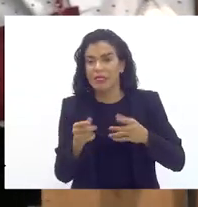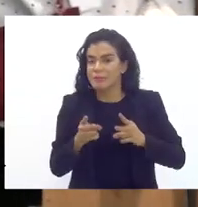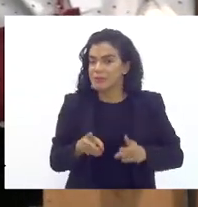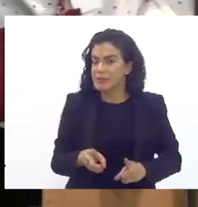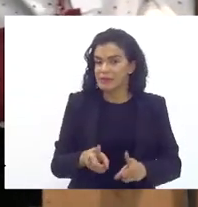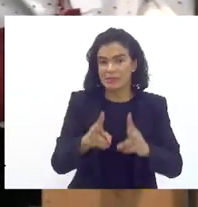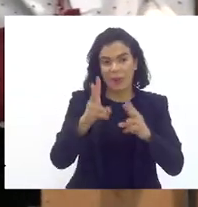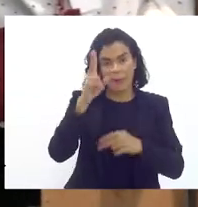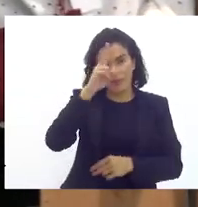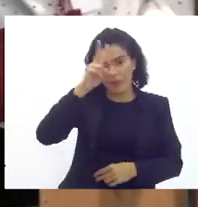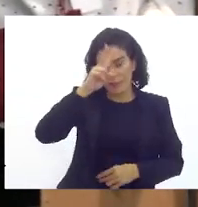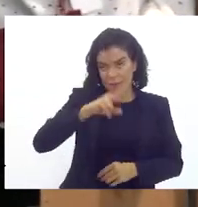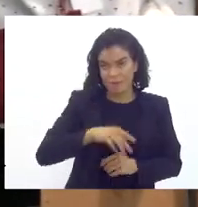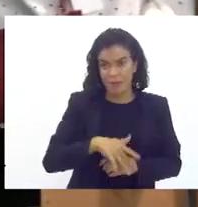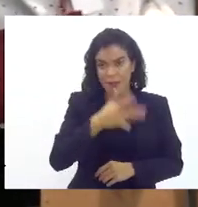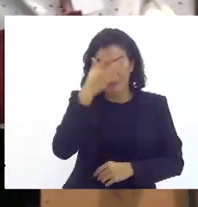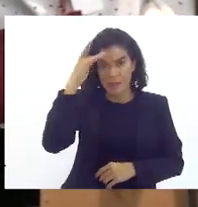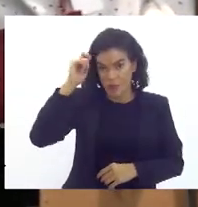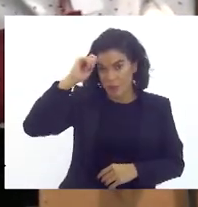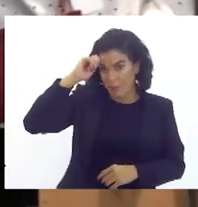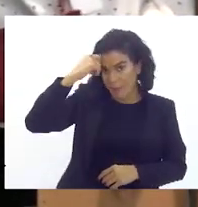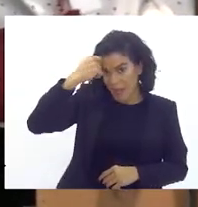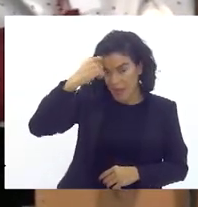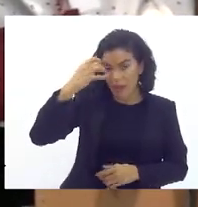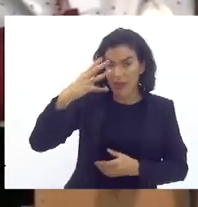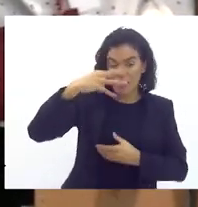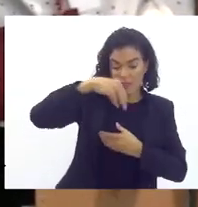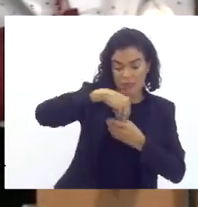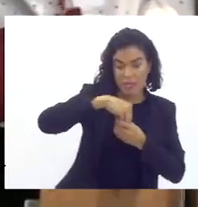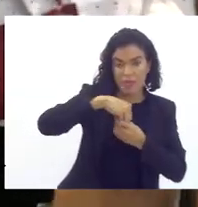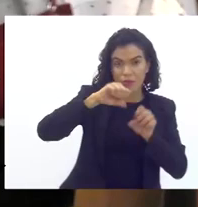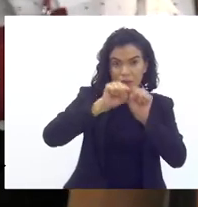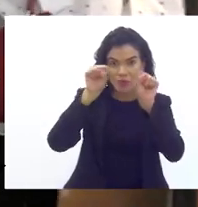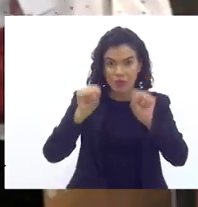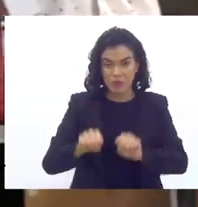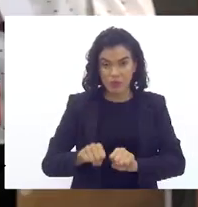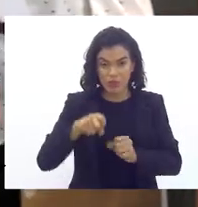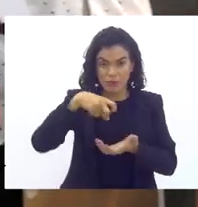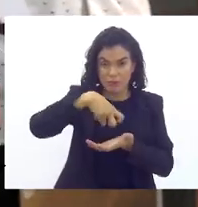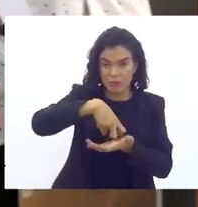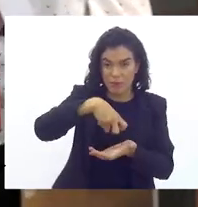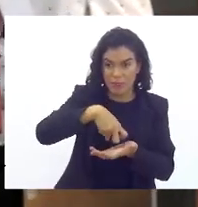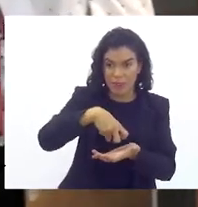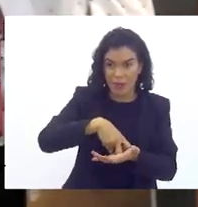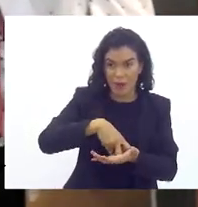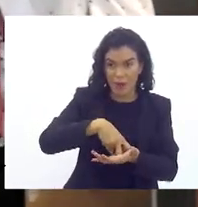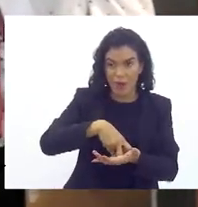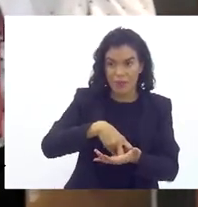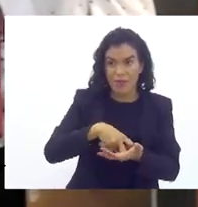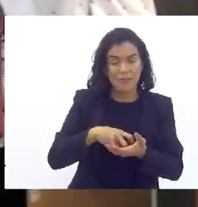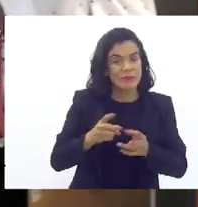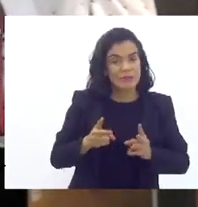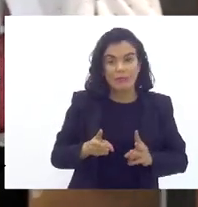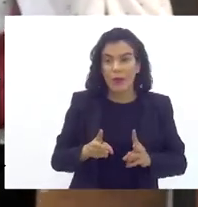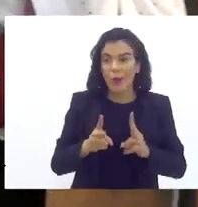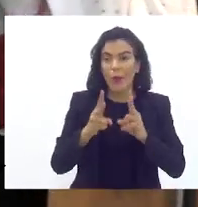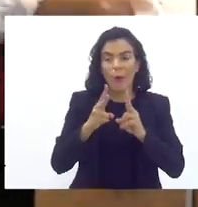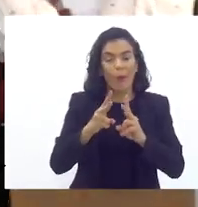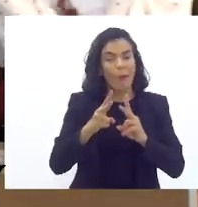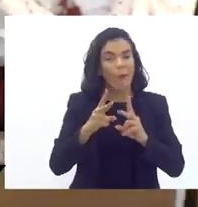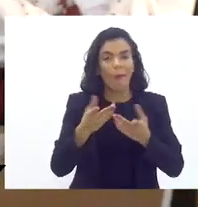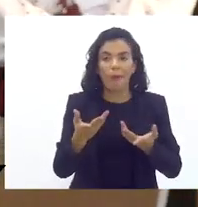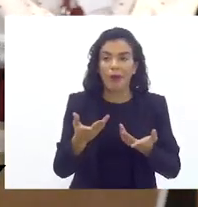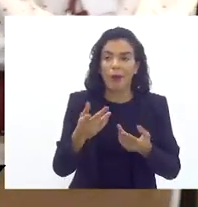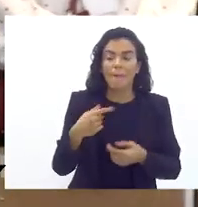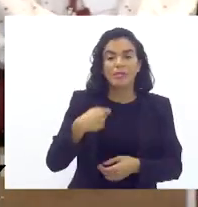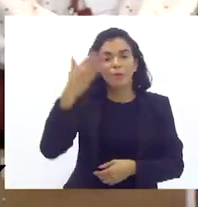lembrar pessoas pretas dentro do sistema penal são disponibilizar a todo momento todo